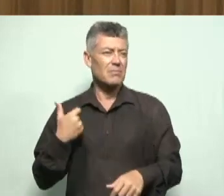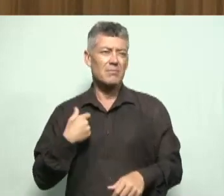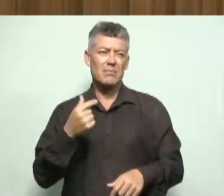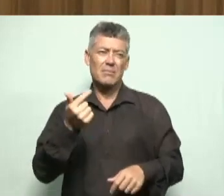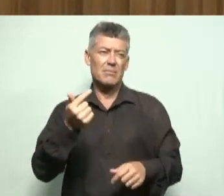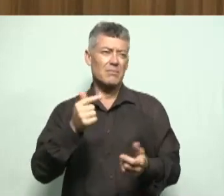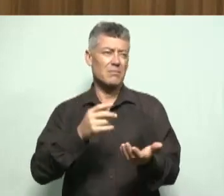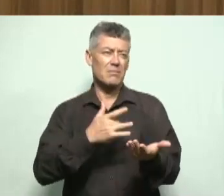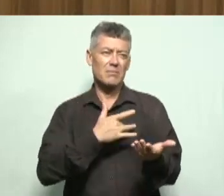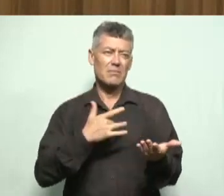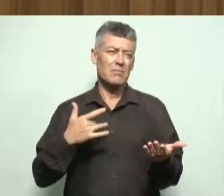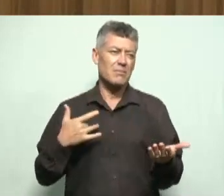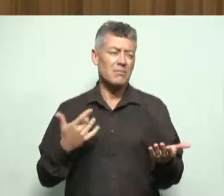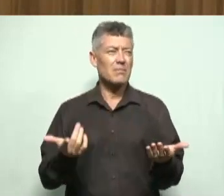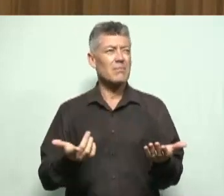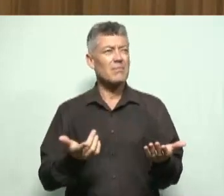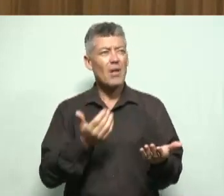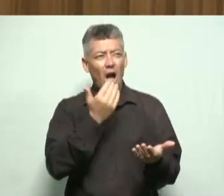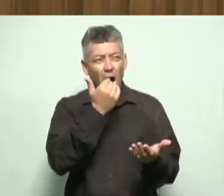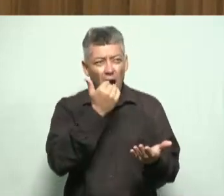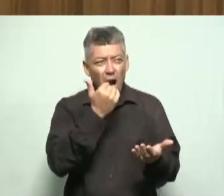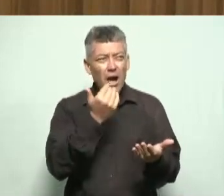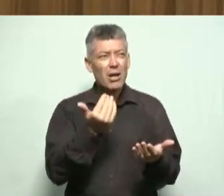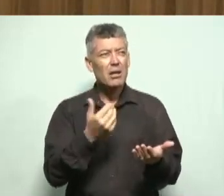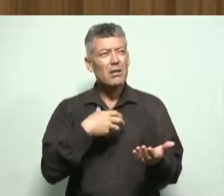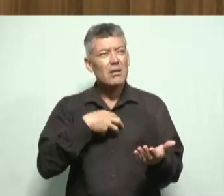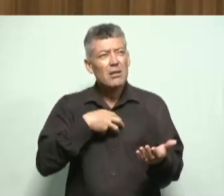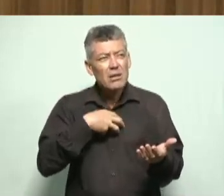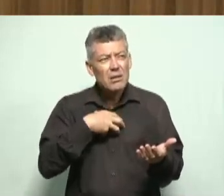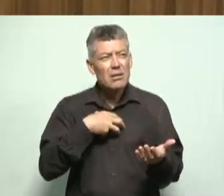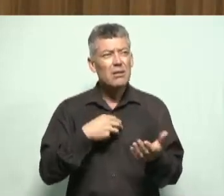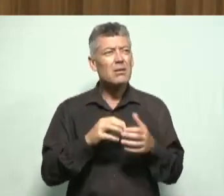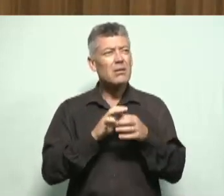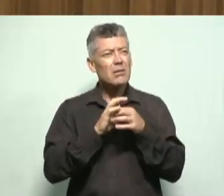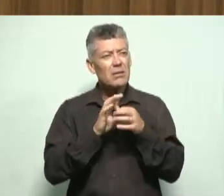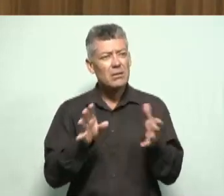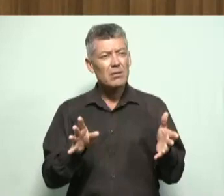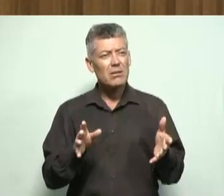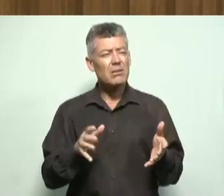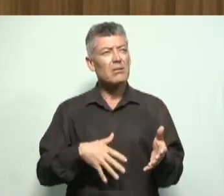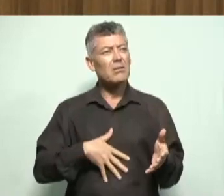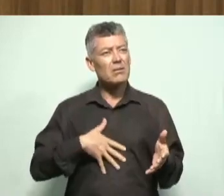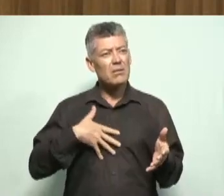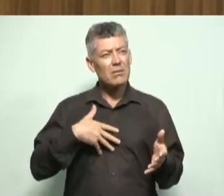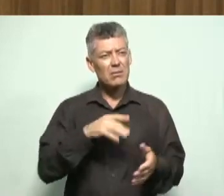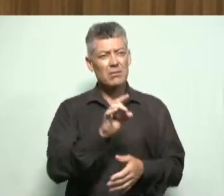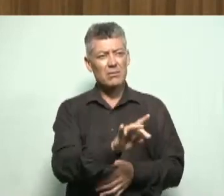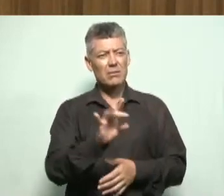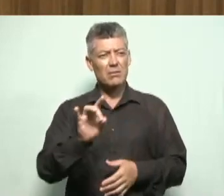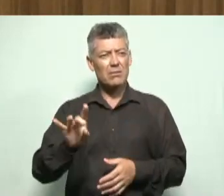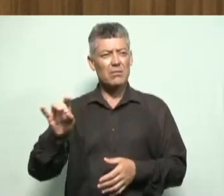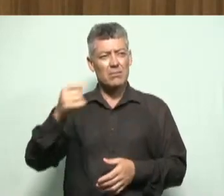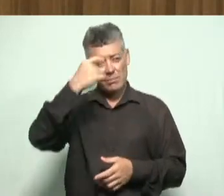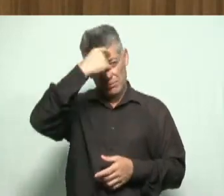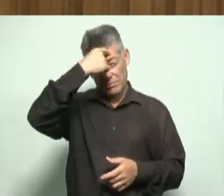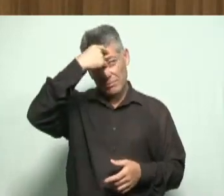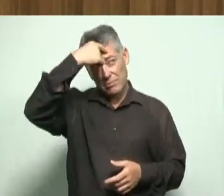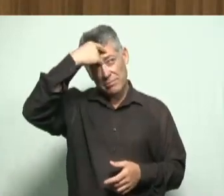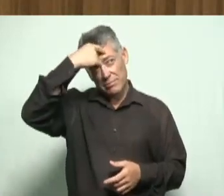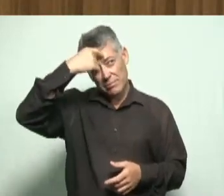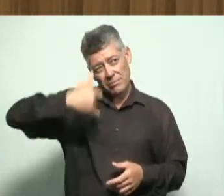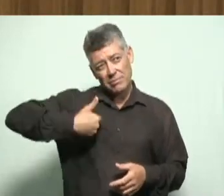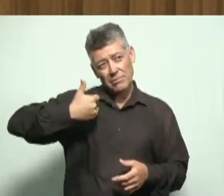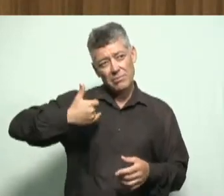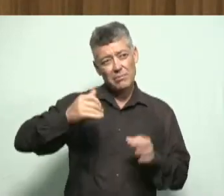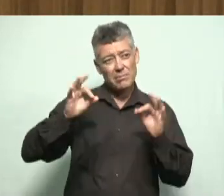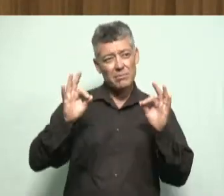tenha saúde, que tenha comida, que tenha saber sistematizado. A opção sexual dela, ela vai desenvolver na idade e na